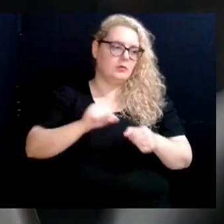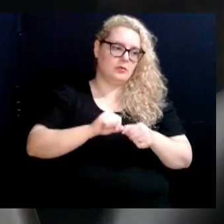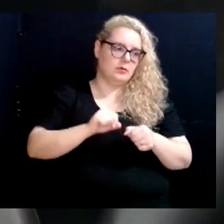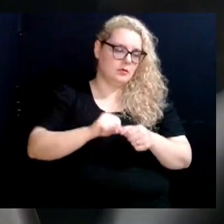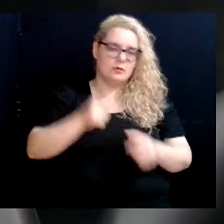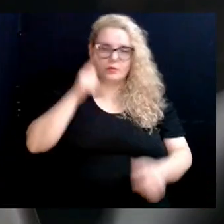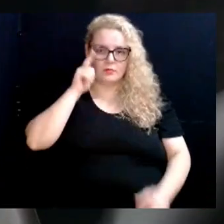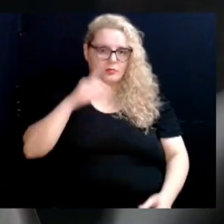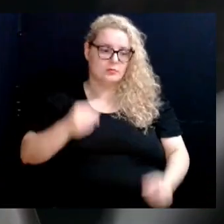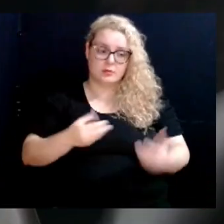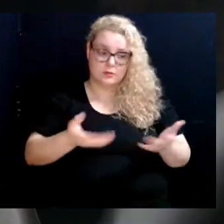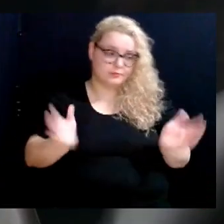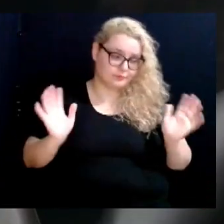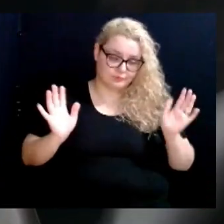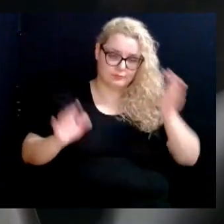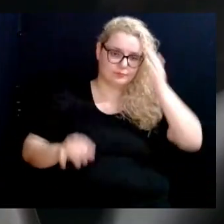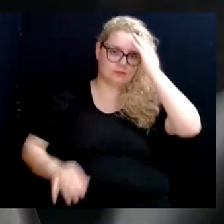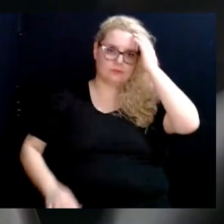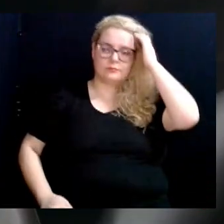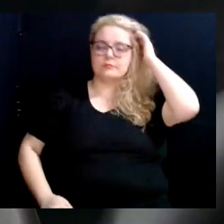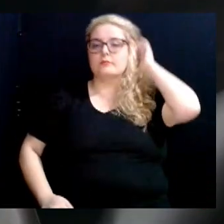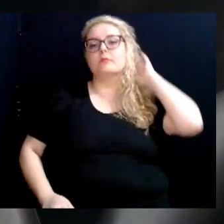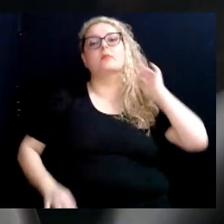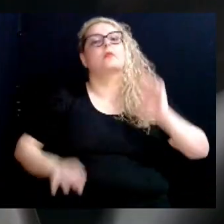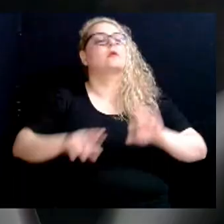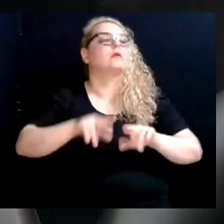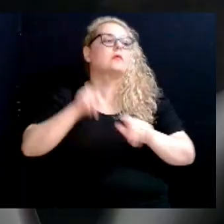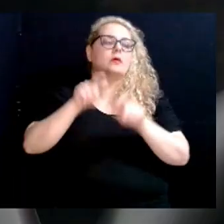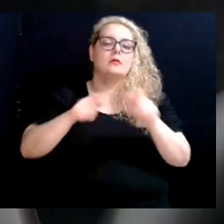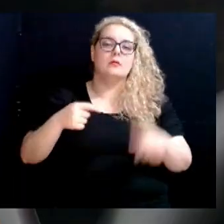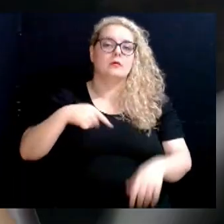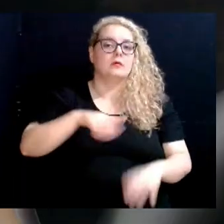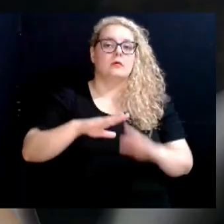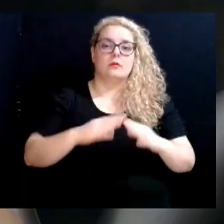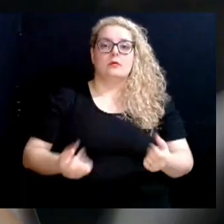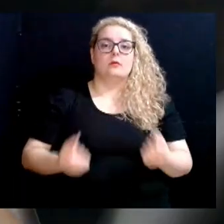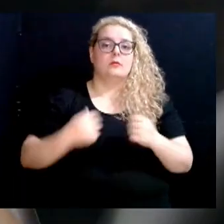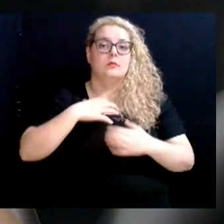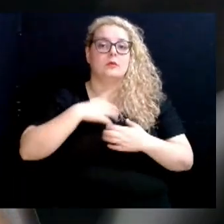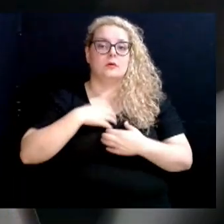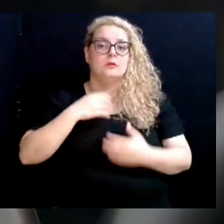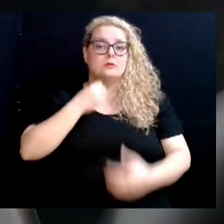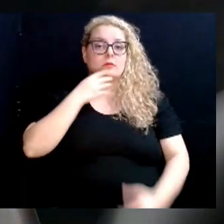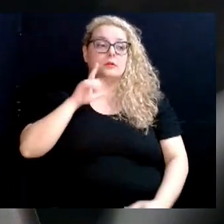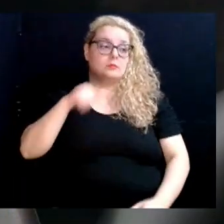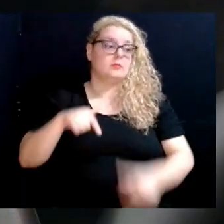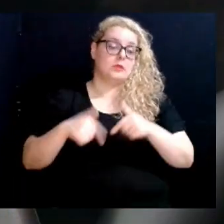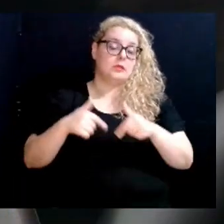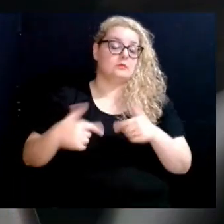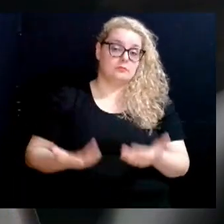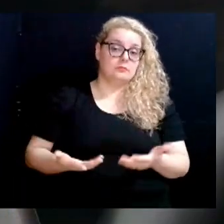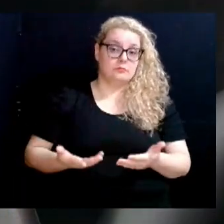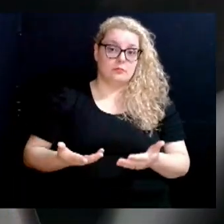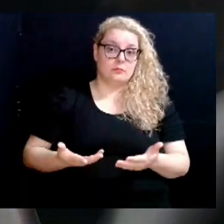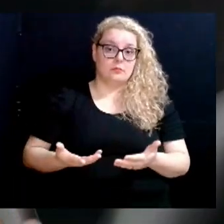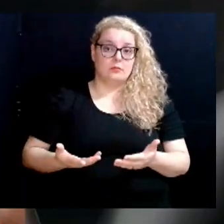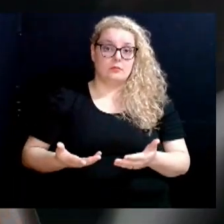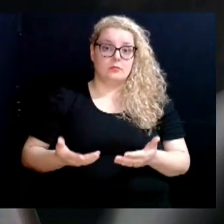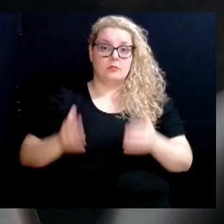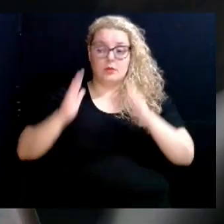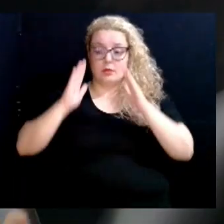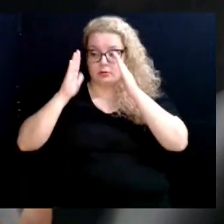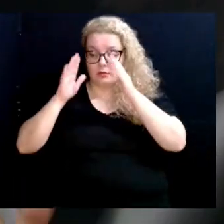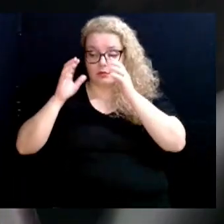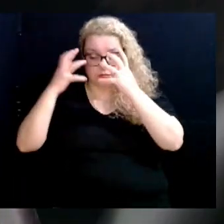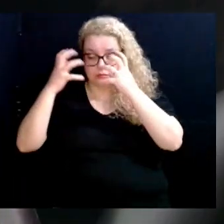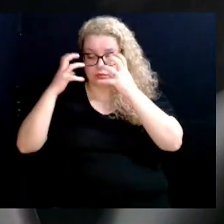consegue entregar. Eu conheço muita gente que vai para a academia para se sentir bem depois no trabalho, para realmente tirar o foco um pouco dos